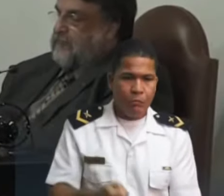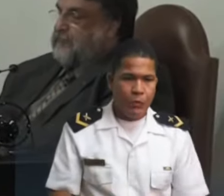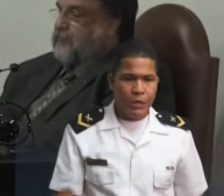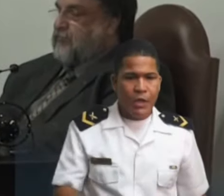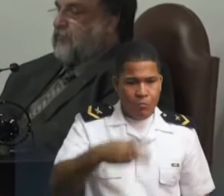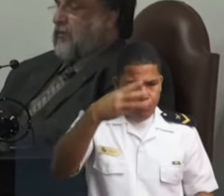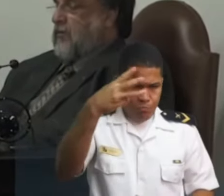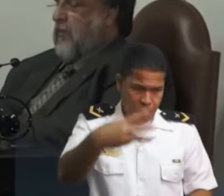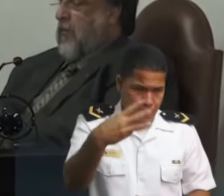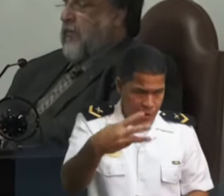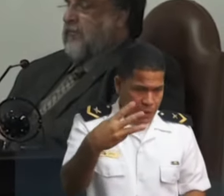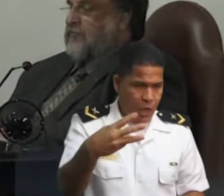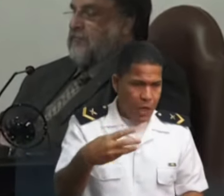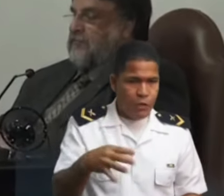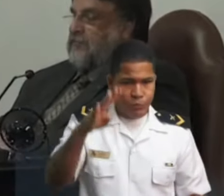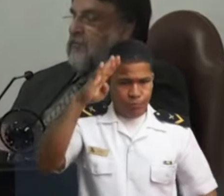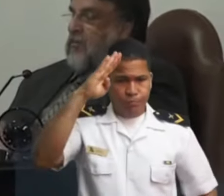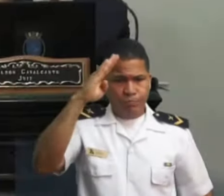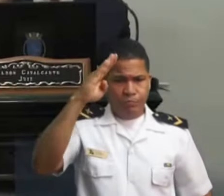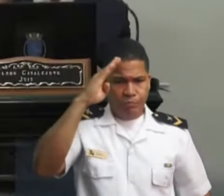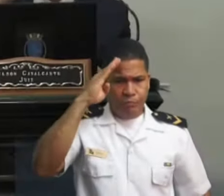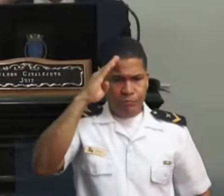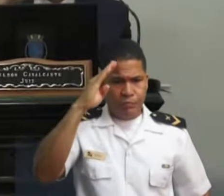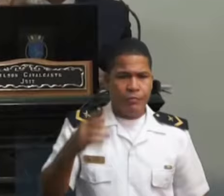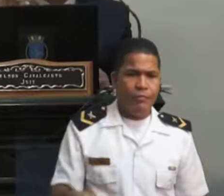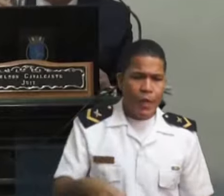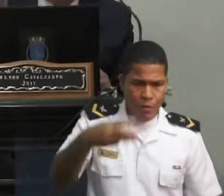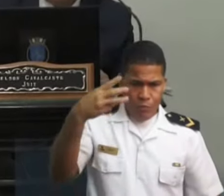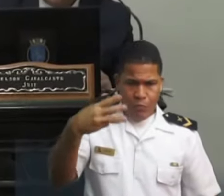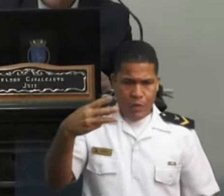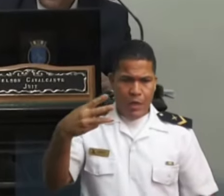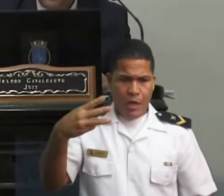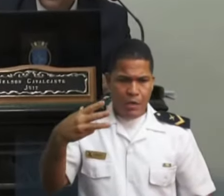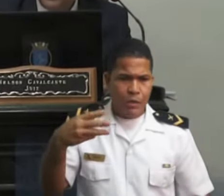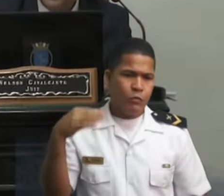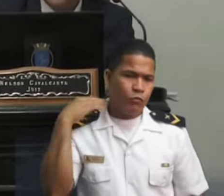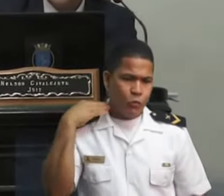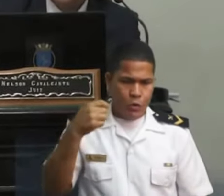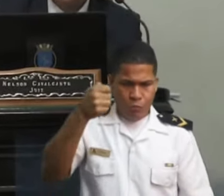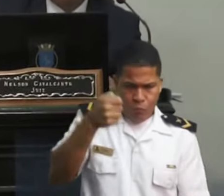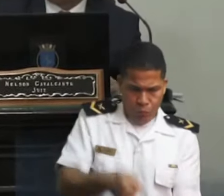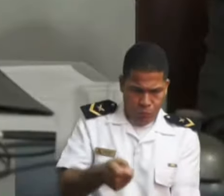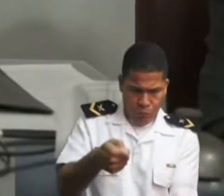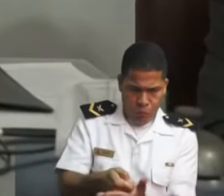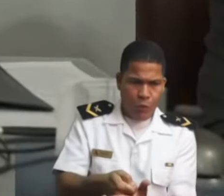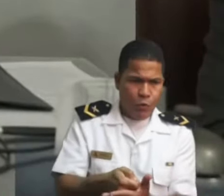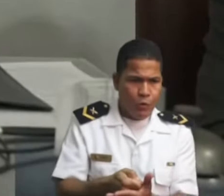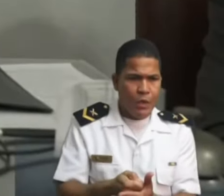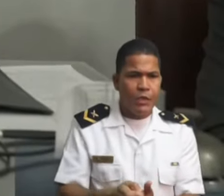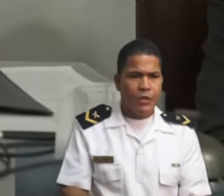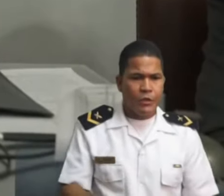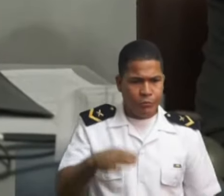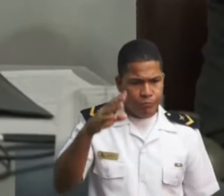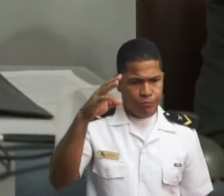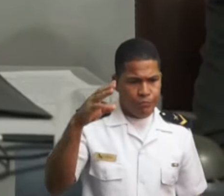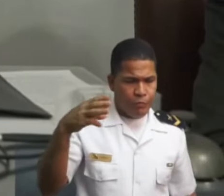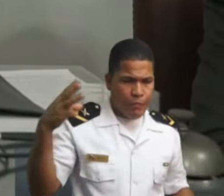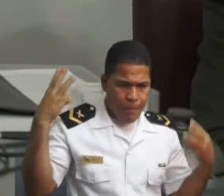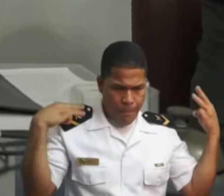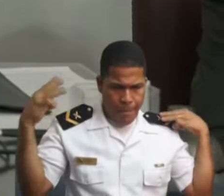3 juízes militares indicados pelo Comandante da Marinha em cargos comissionados. Um